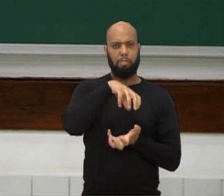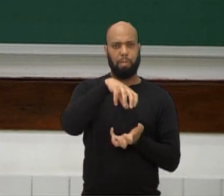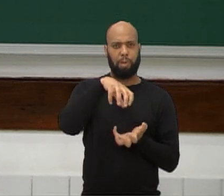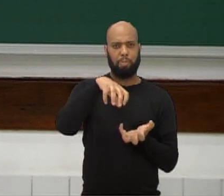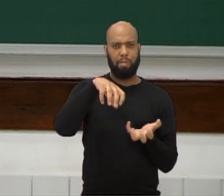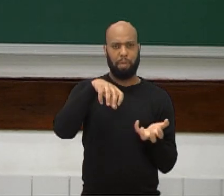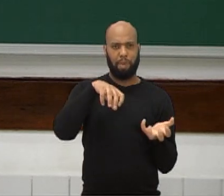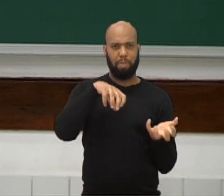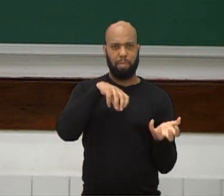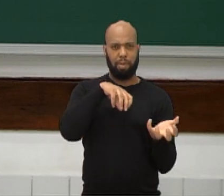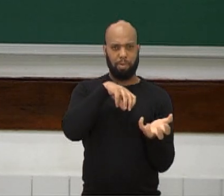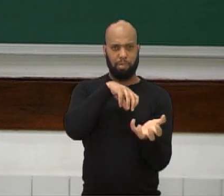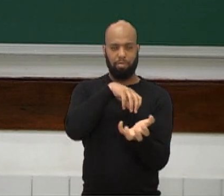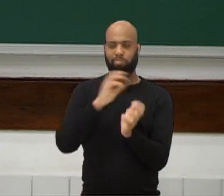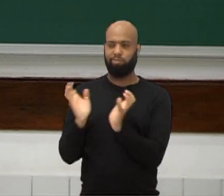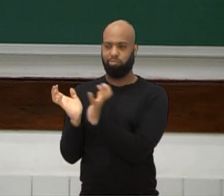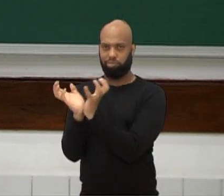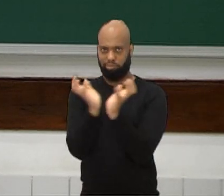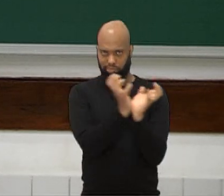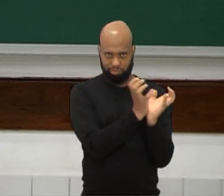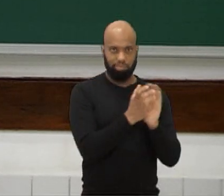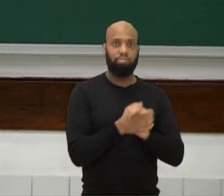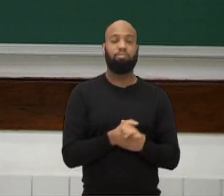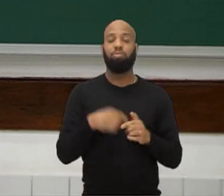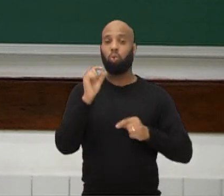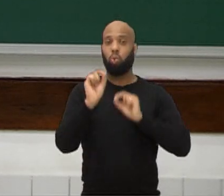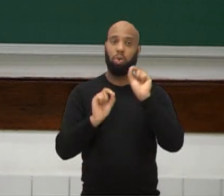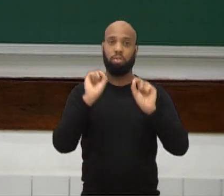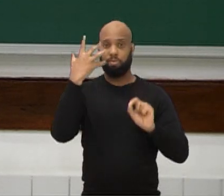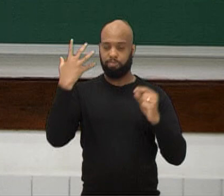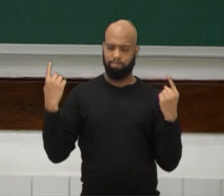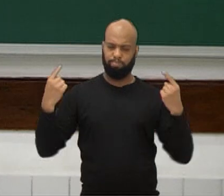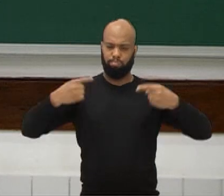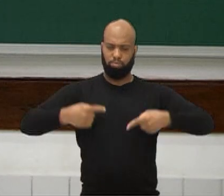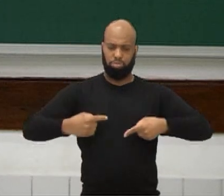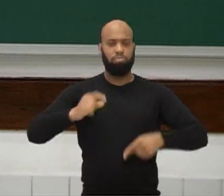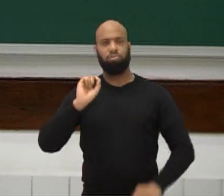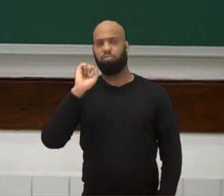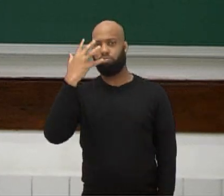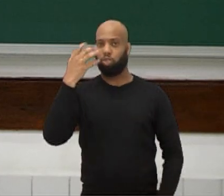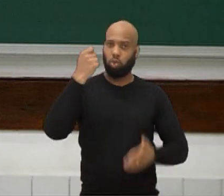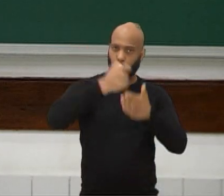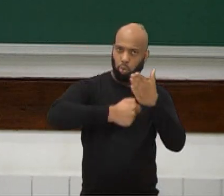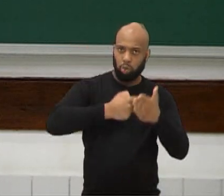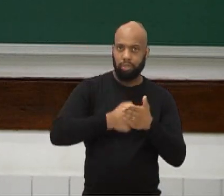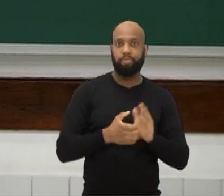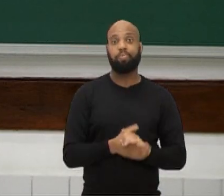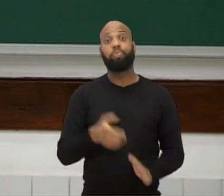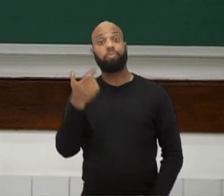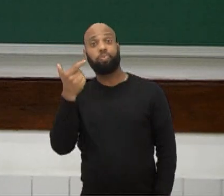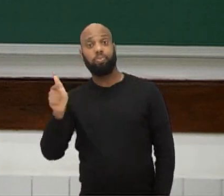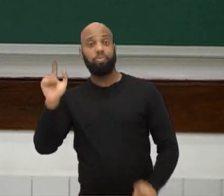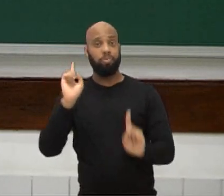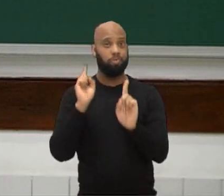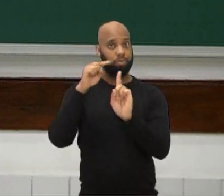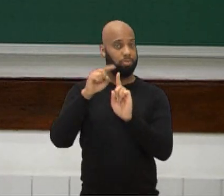regenciais. Sabe? Essas disputas, esses conflitos, essas lutas. E o outro